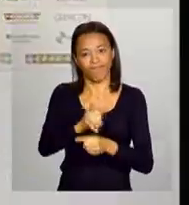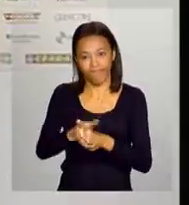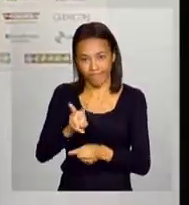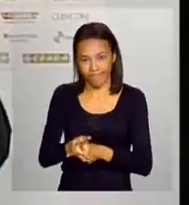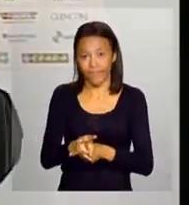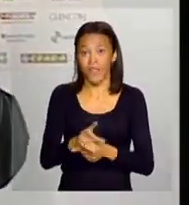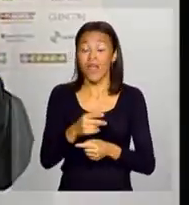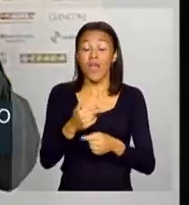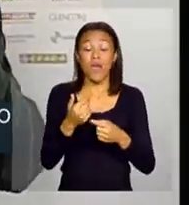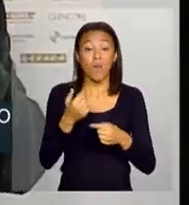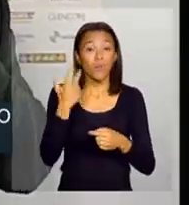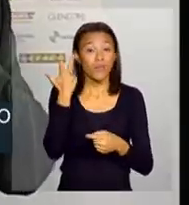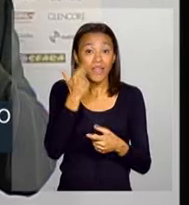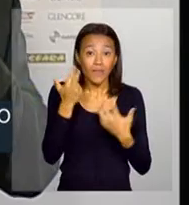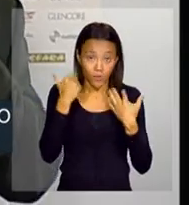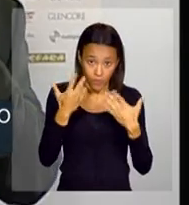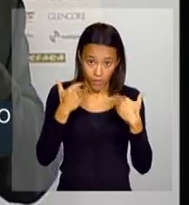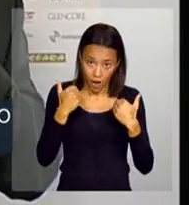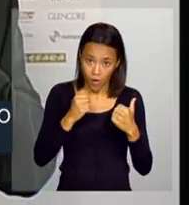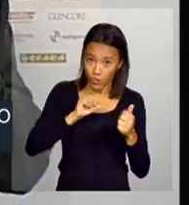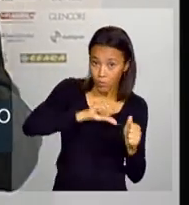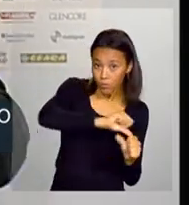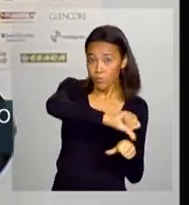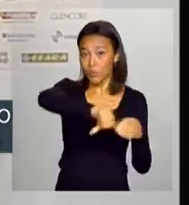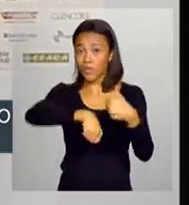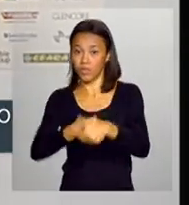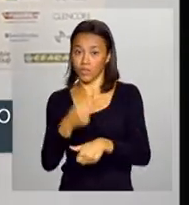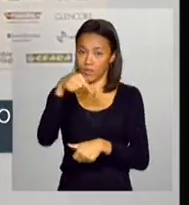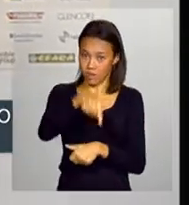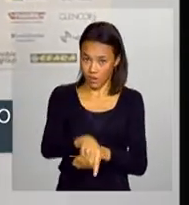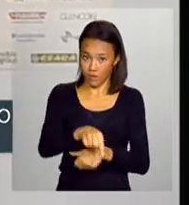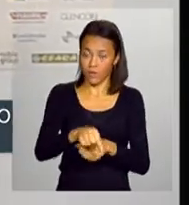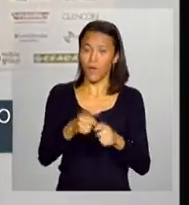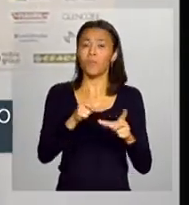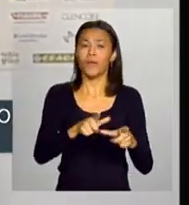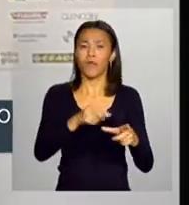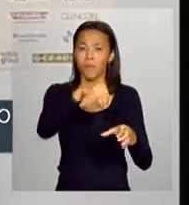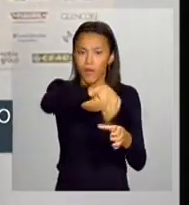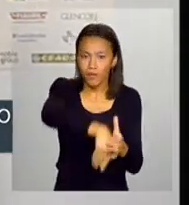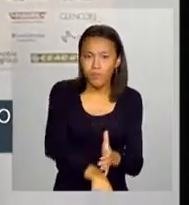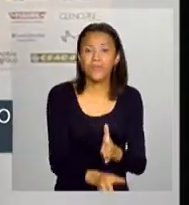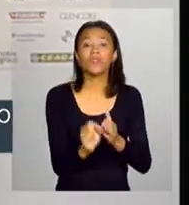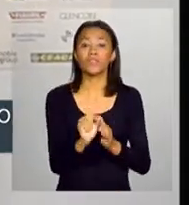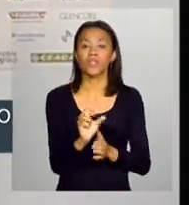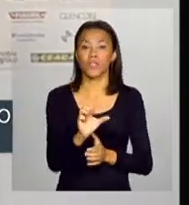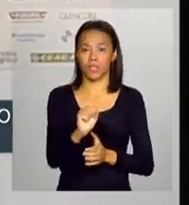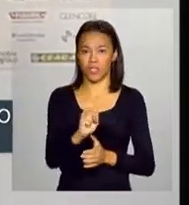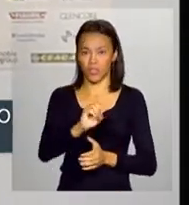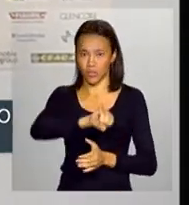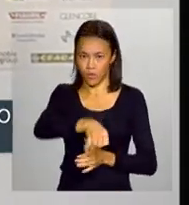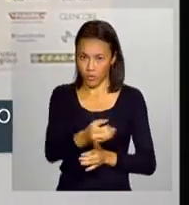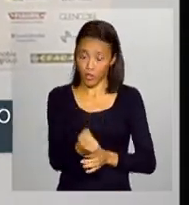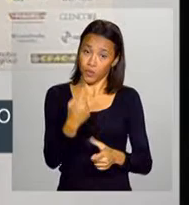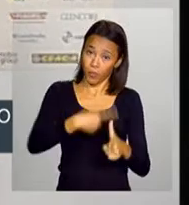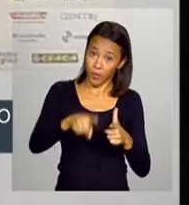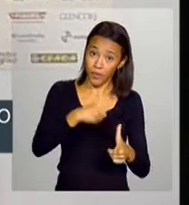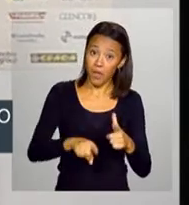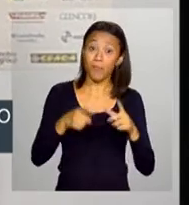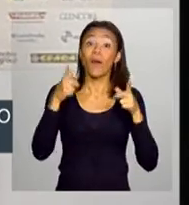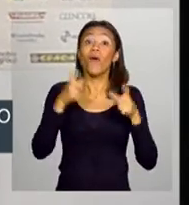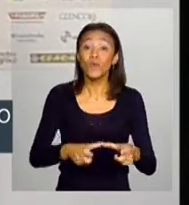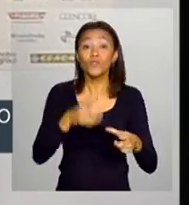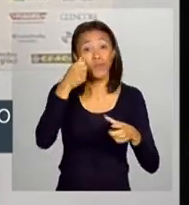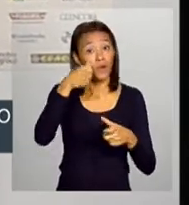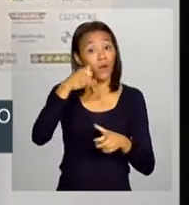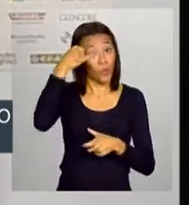uma tendência natural de conversão dessas áreas para a agricultura da soja. O problema é que é para onde vai esse